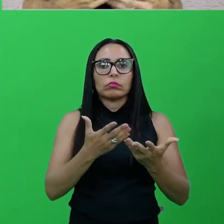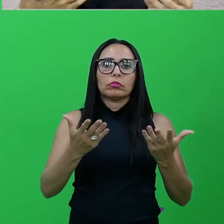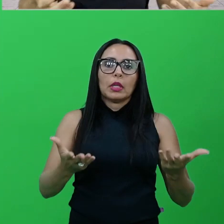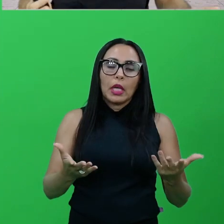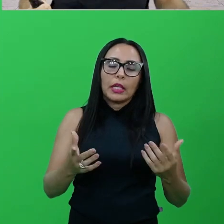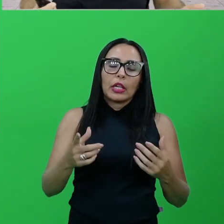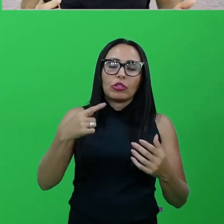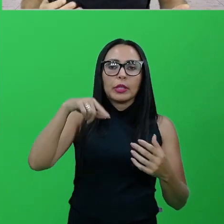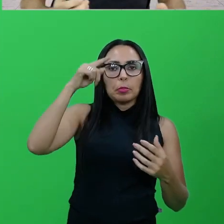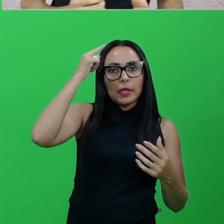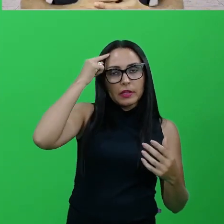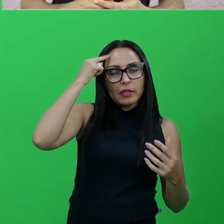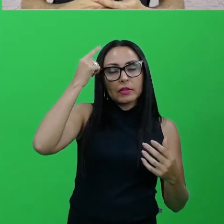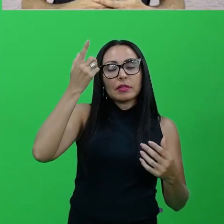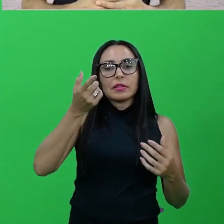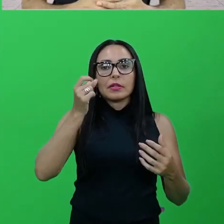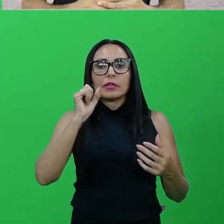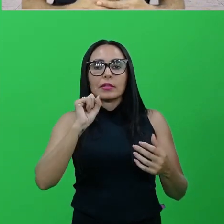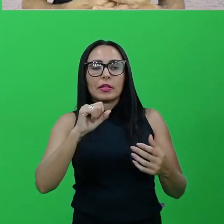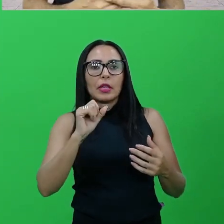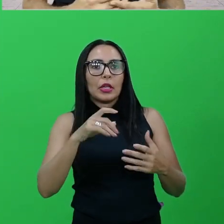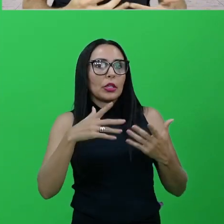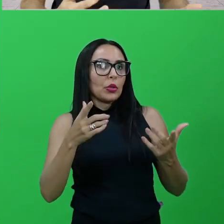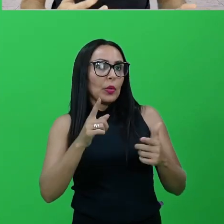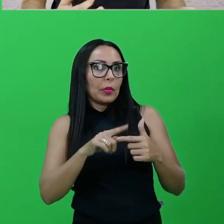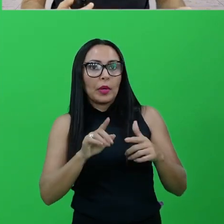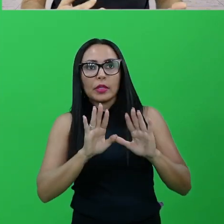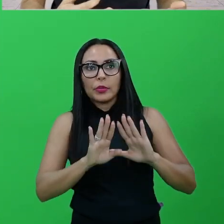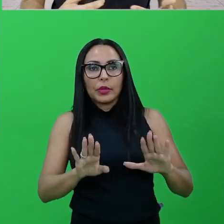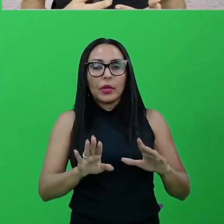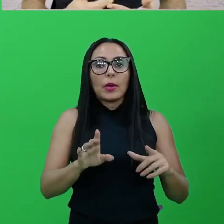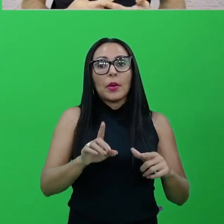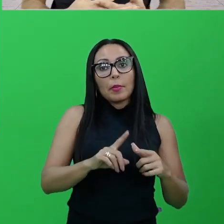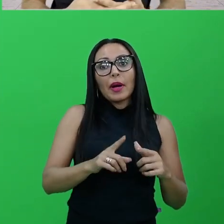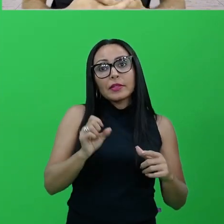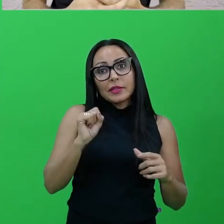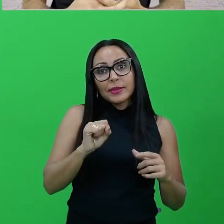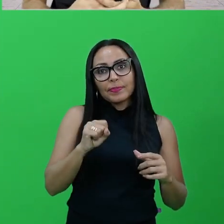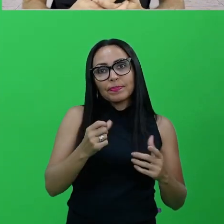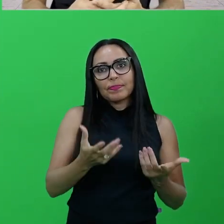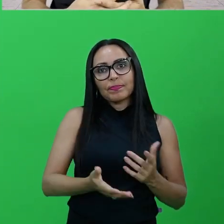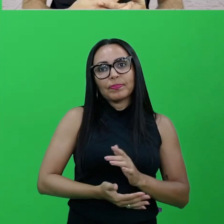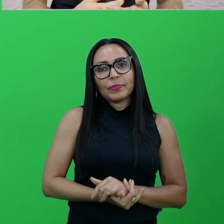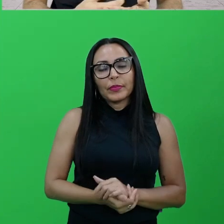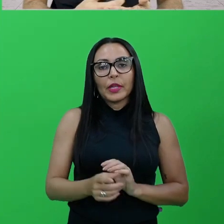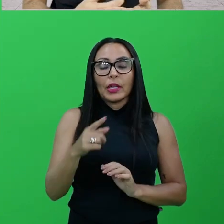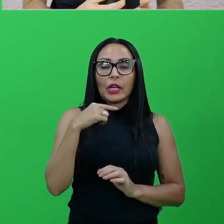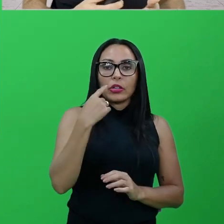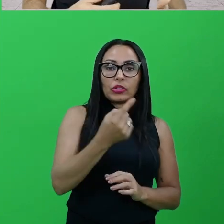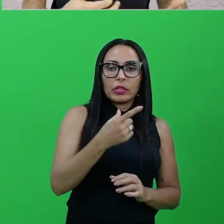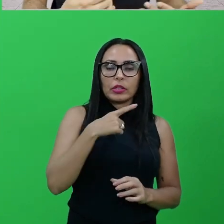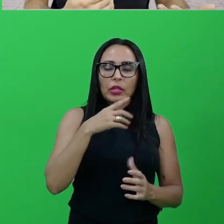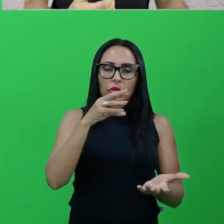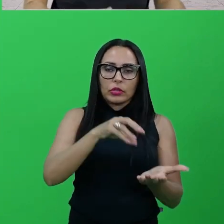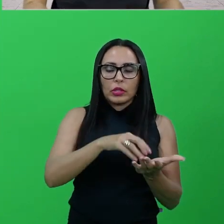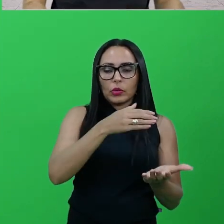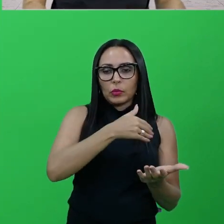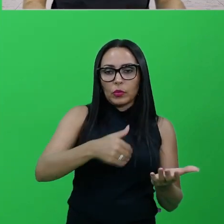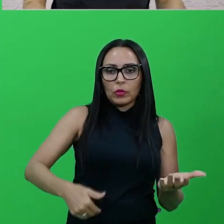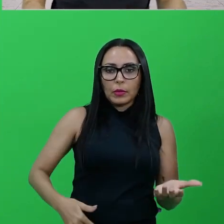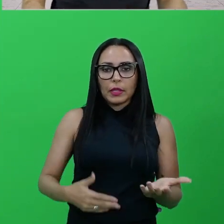vezes a gente pensa que é algo que não é problemático, mas sim, muitas vezes é. Às vezes a gente tem no setor público